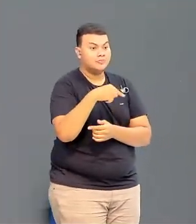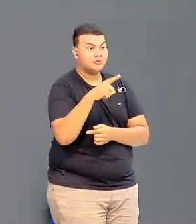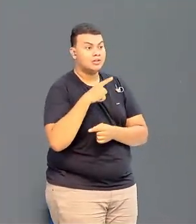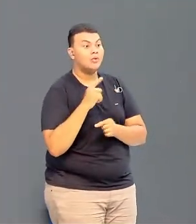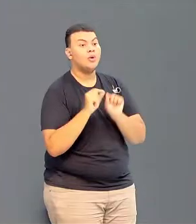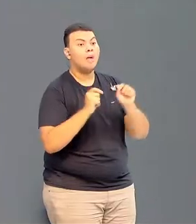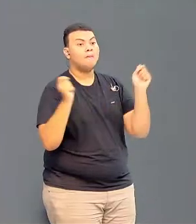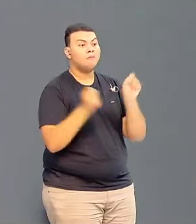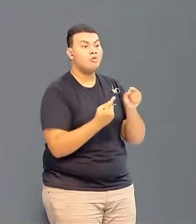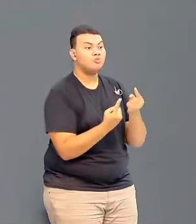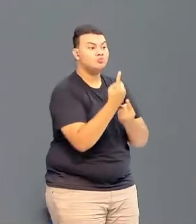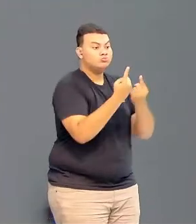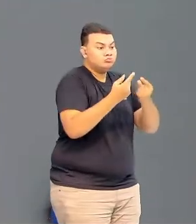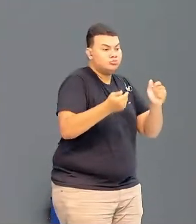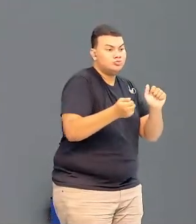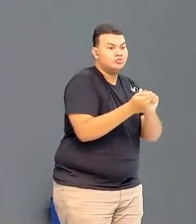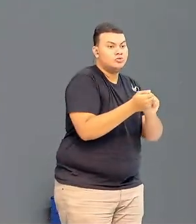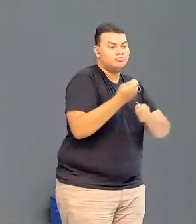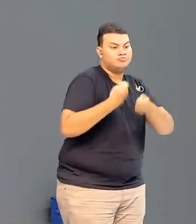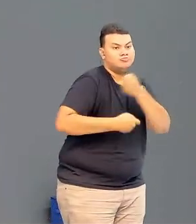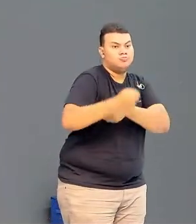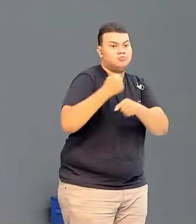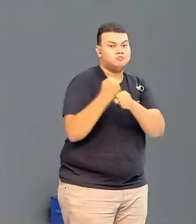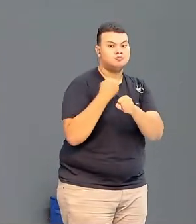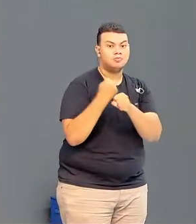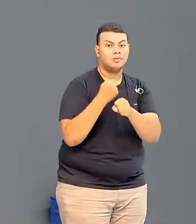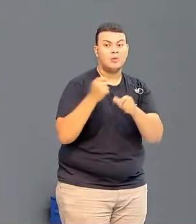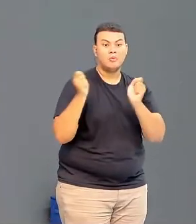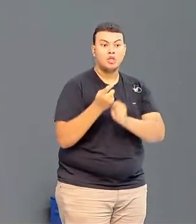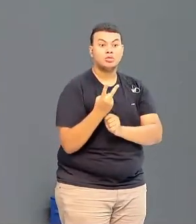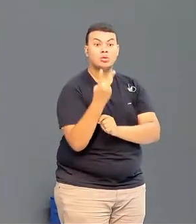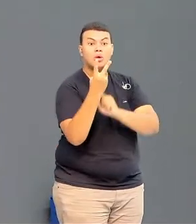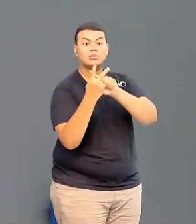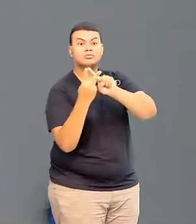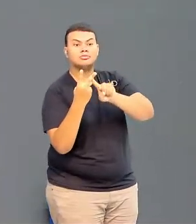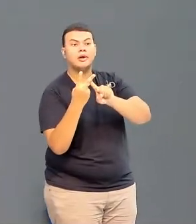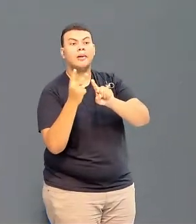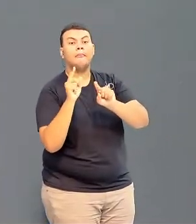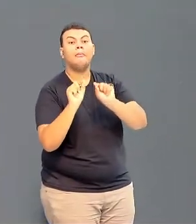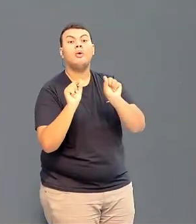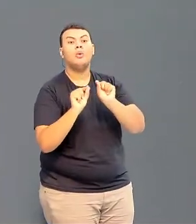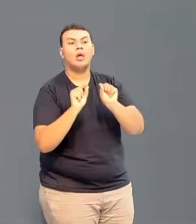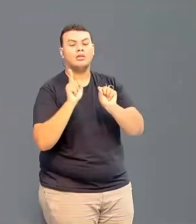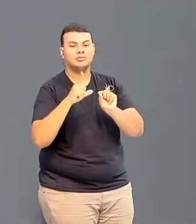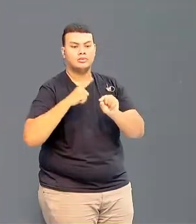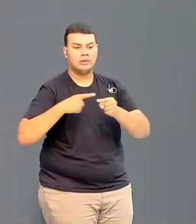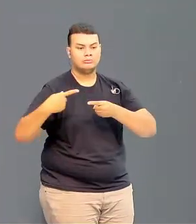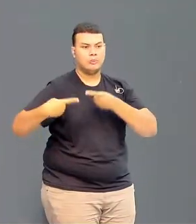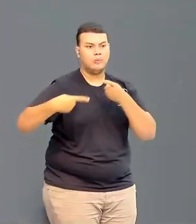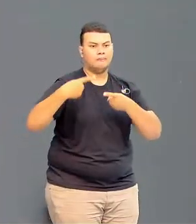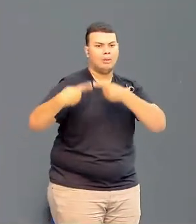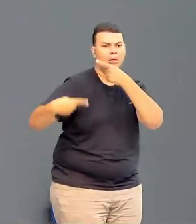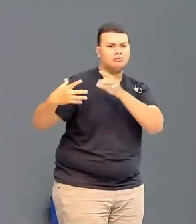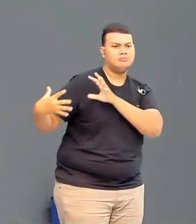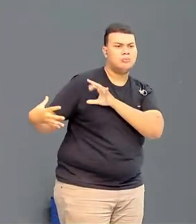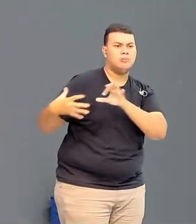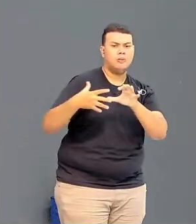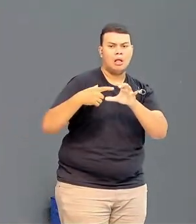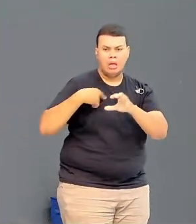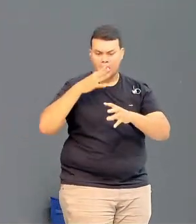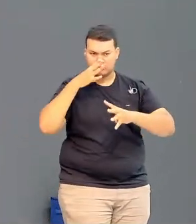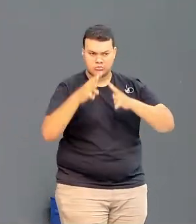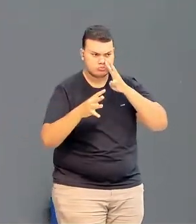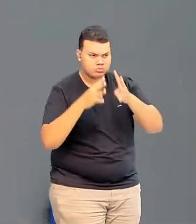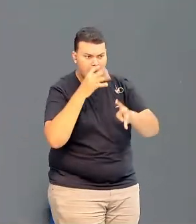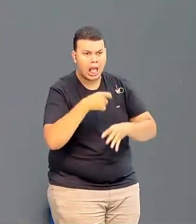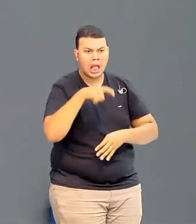se juntando para construir, né, uma vida financeira sólida, onde os dois ganhassem, mas se transforma uma disputa dentro de casa, né? Um acusando o